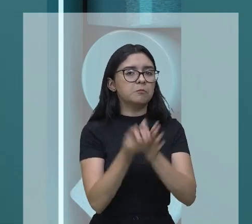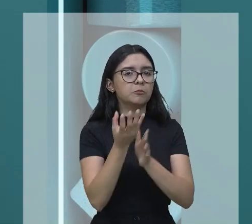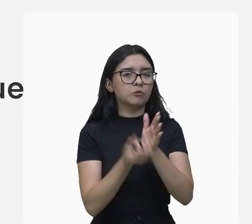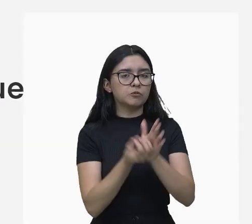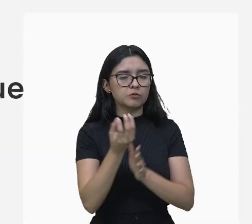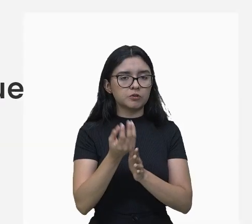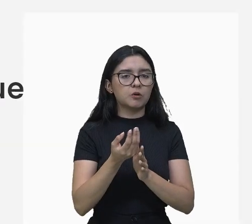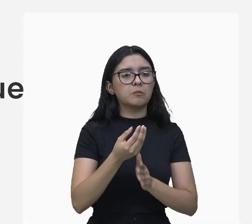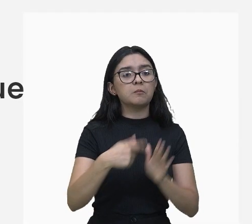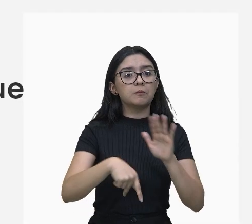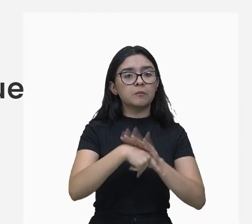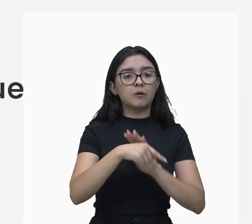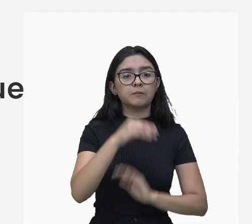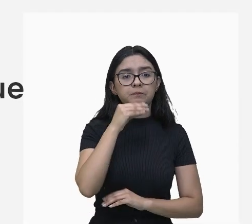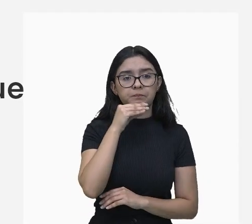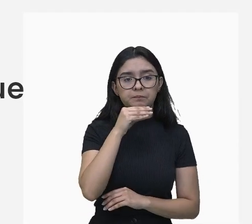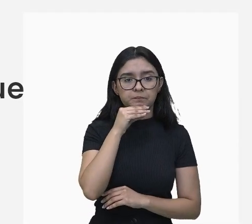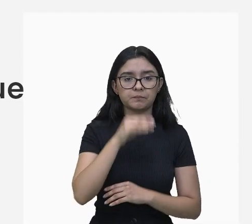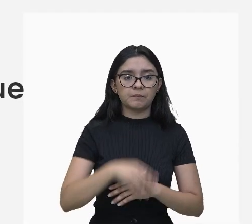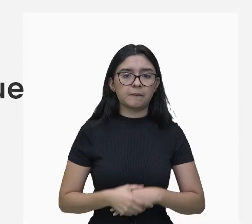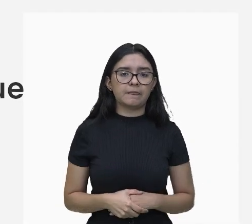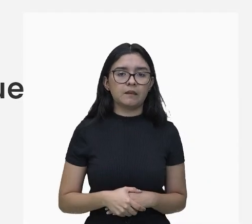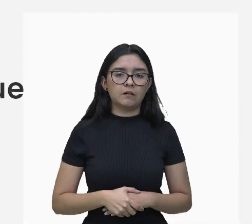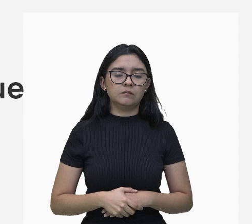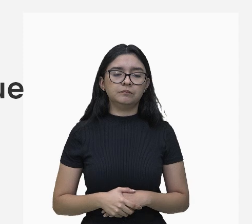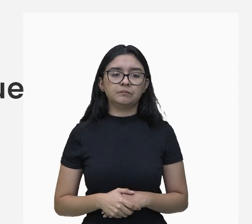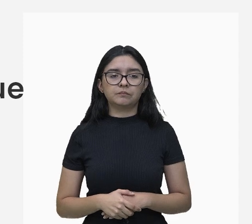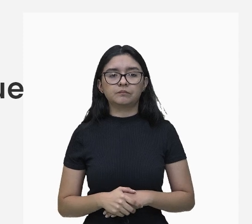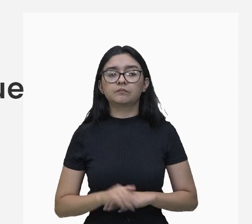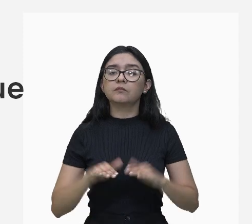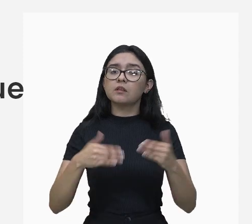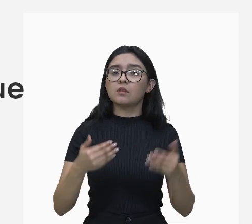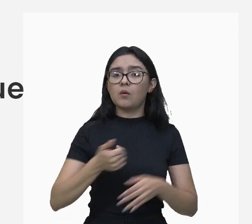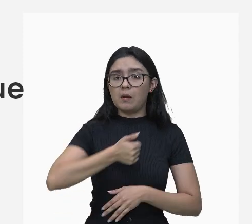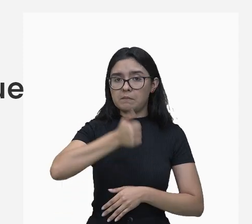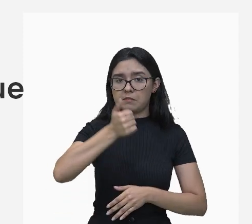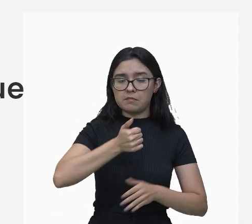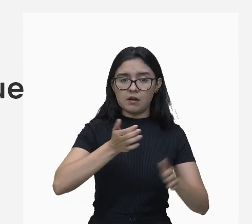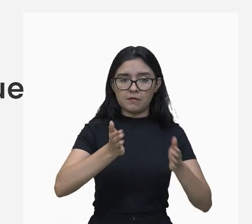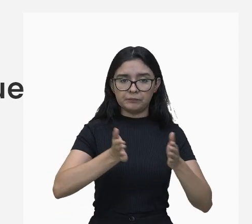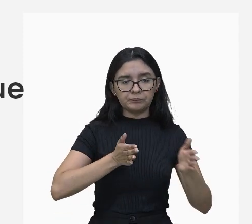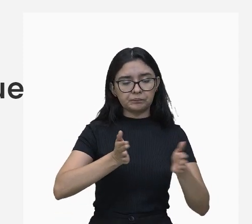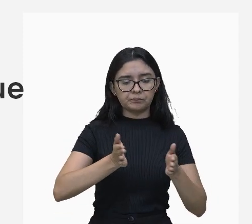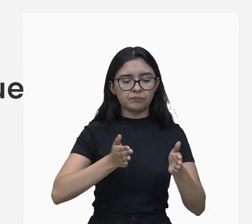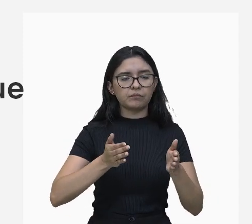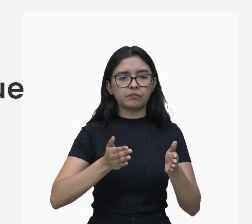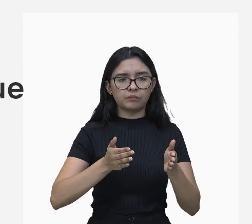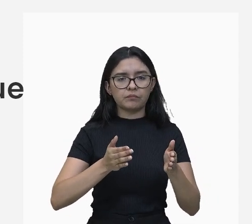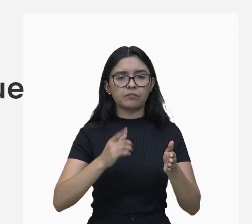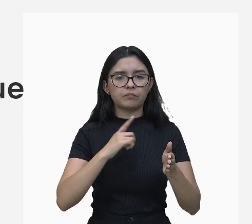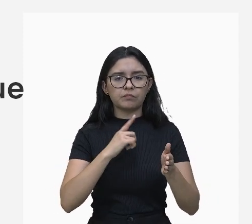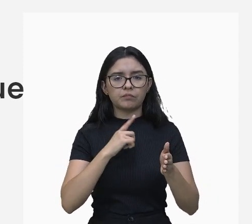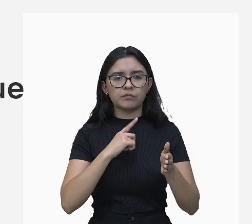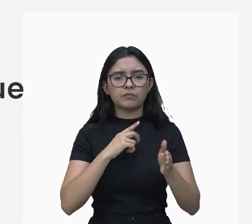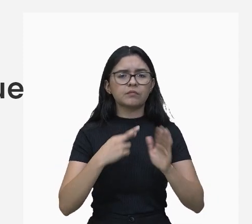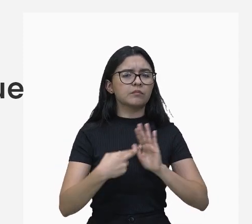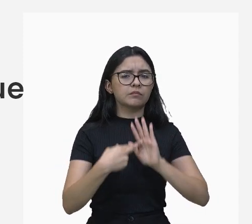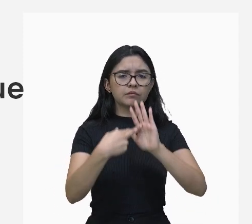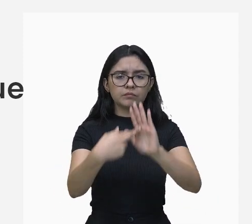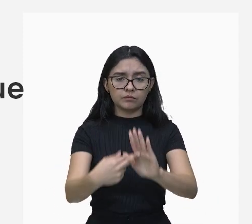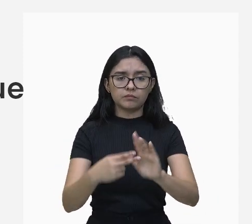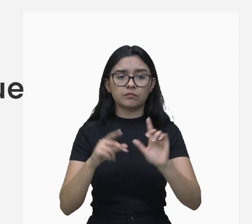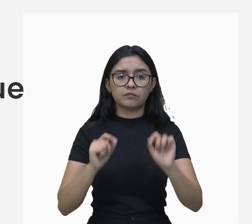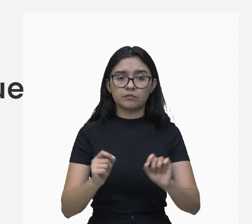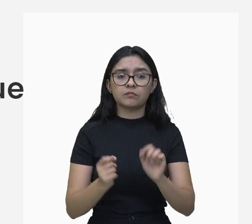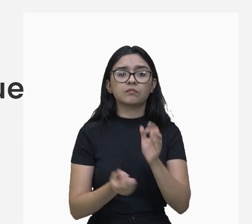Carlos Drummond de Andrade? Vamos a ela. Então, a primeira fase, pessoal, vai ser representada